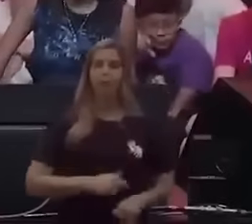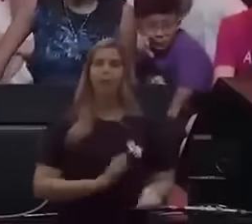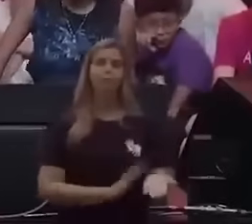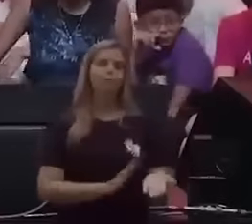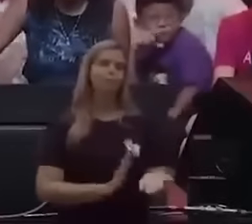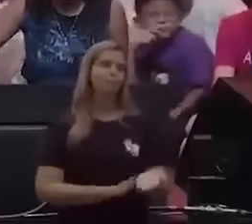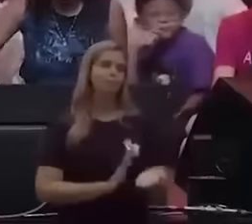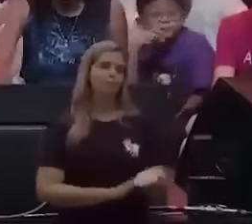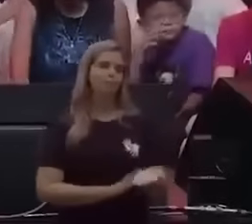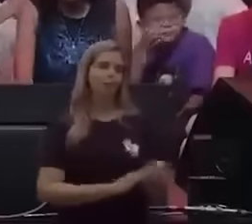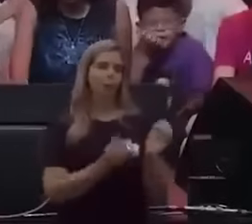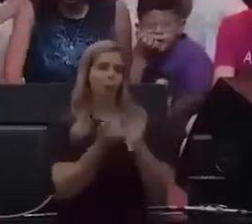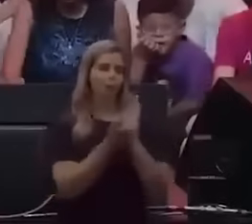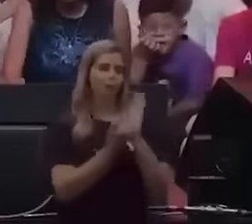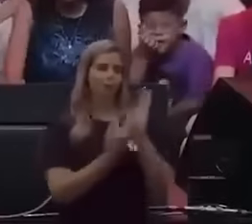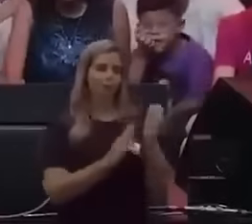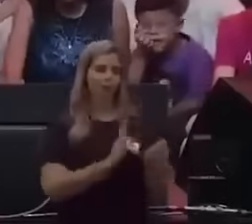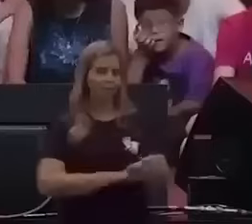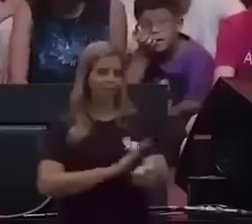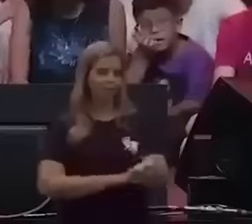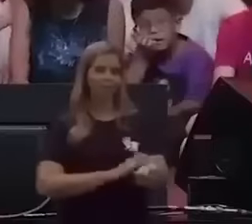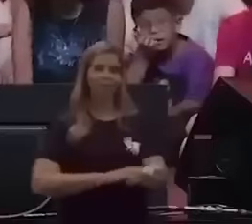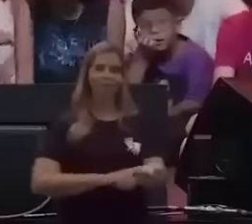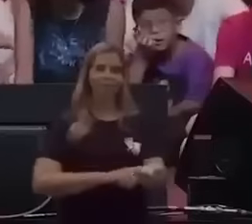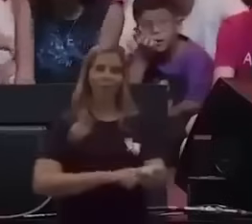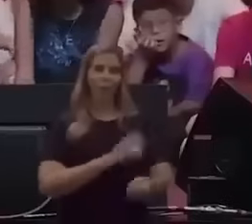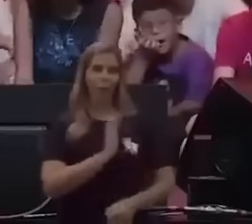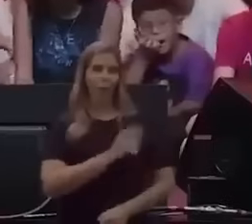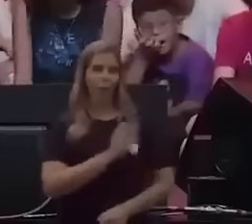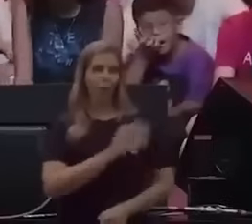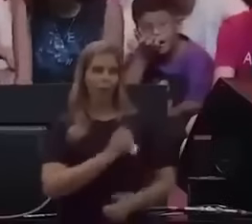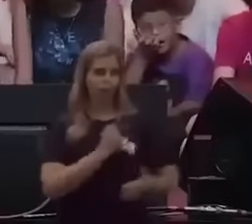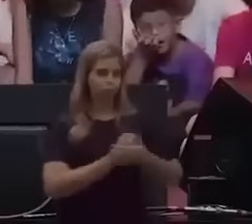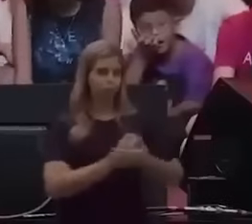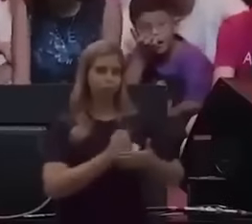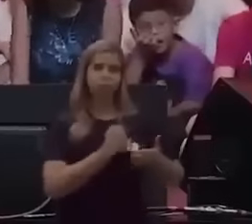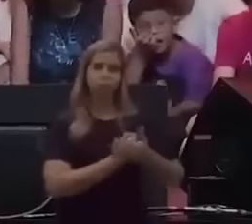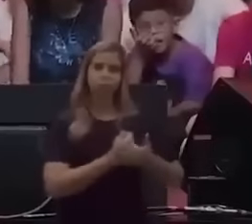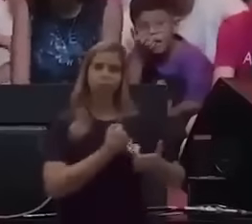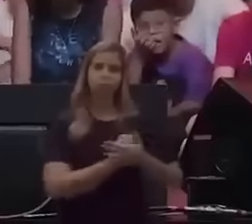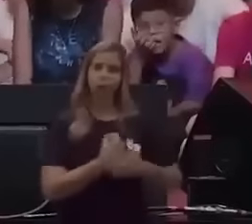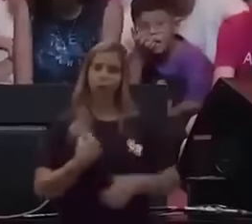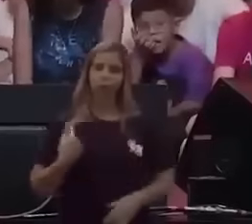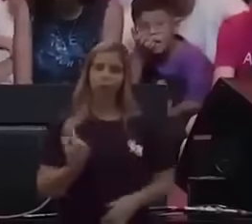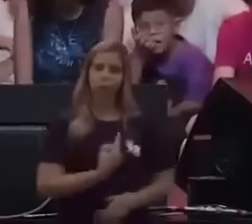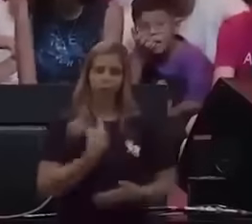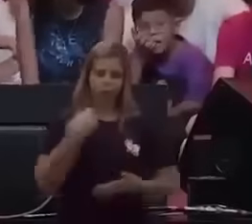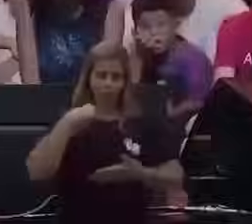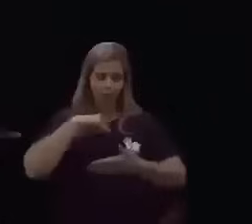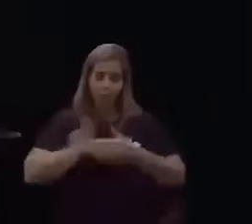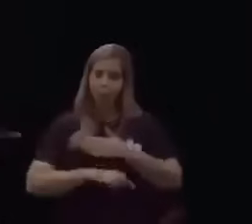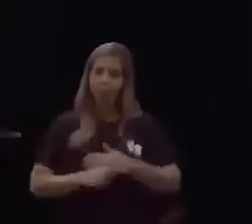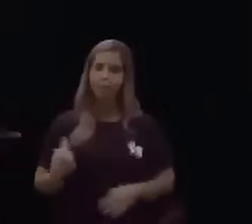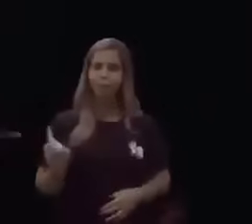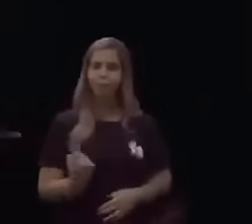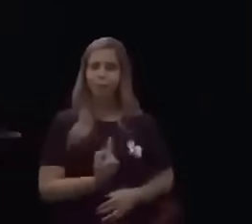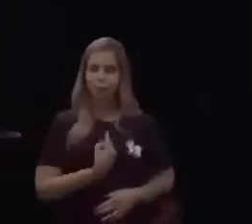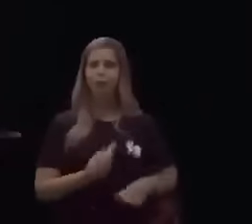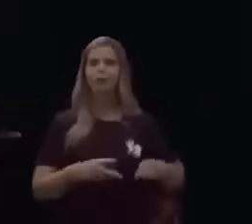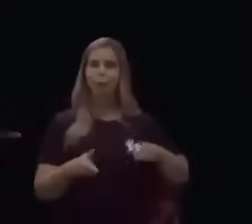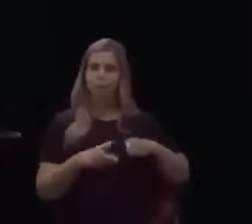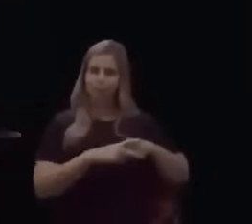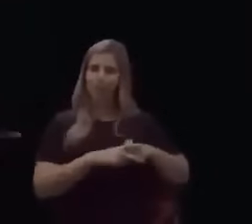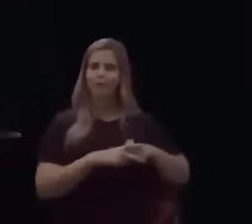deste homem corre em nossas veias, o coração deste homem bate em nosso peito. Na verdade, nós somos Pedro,